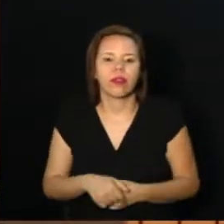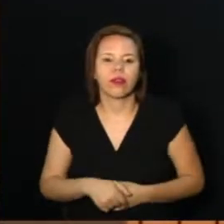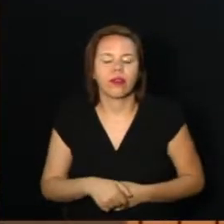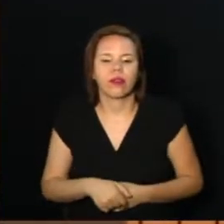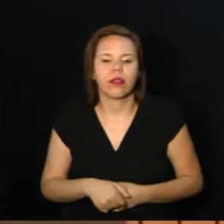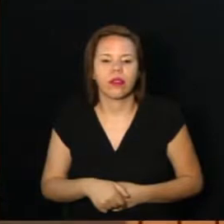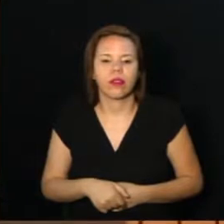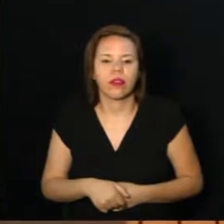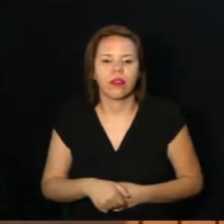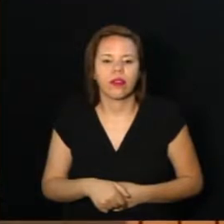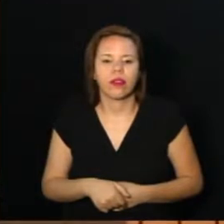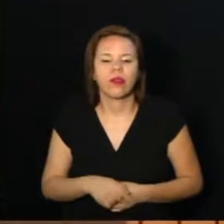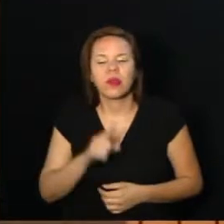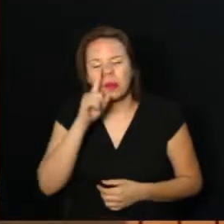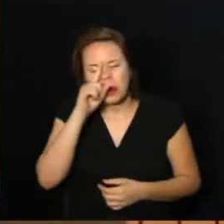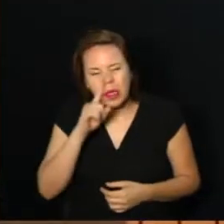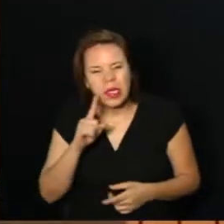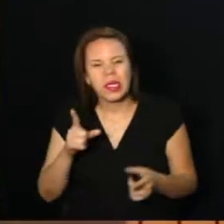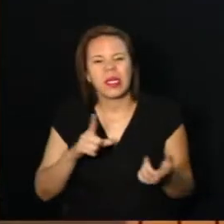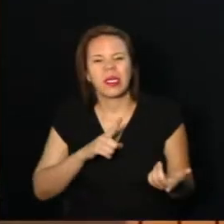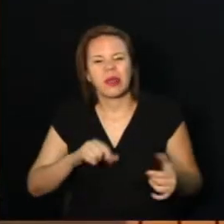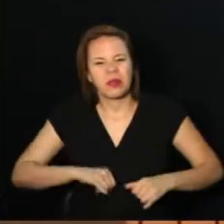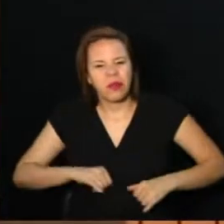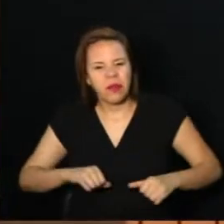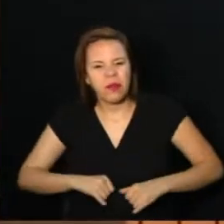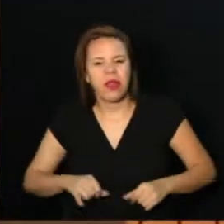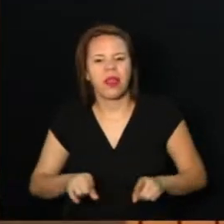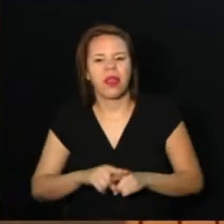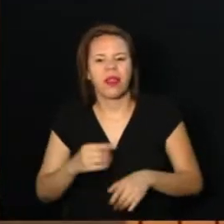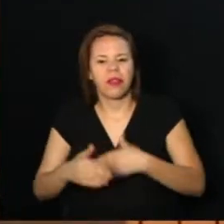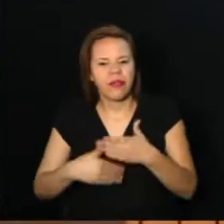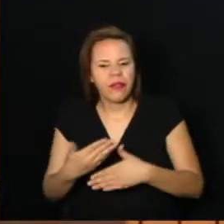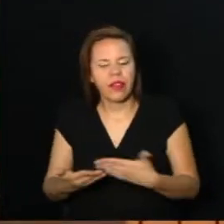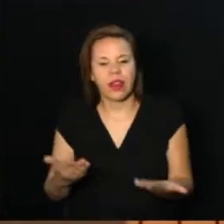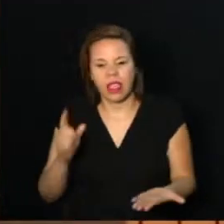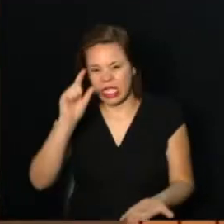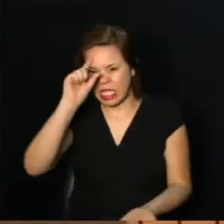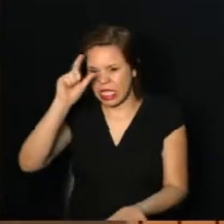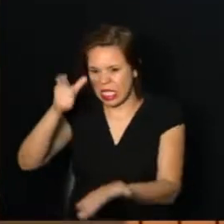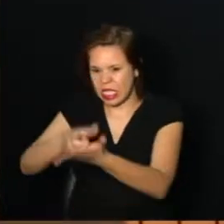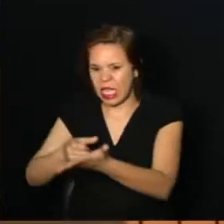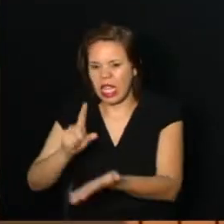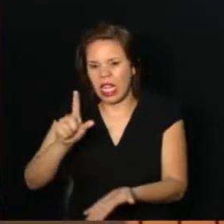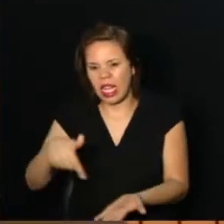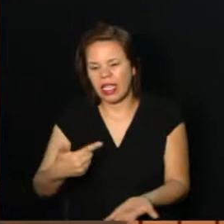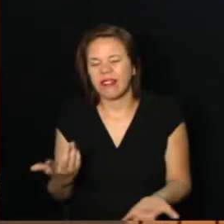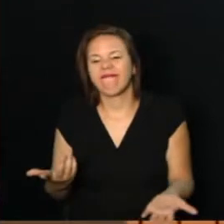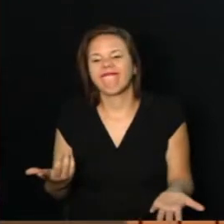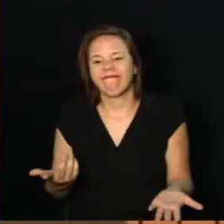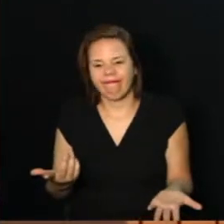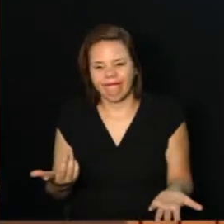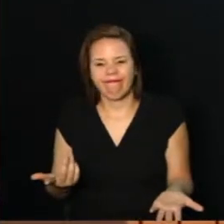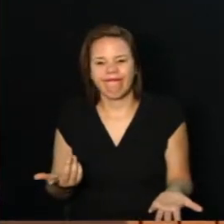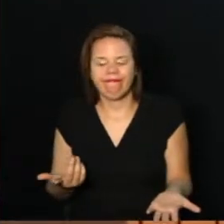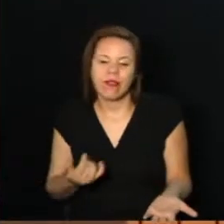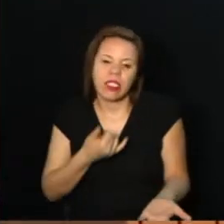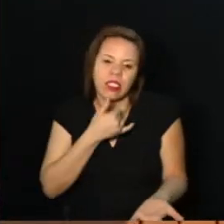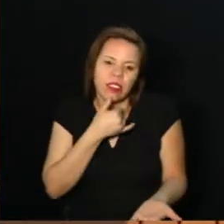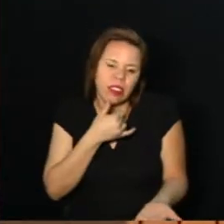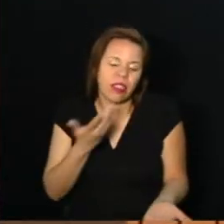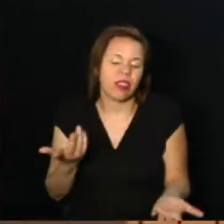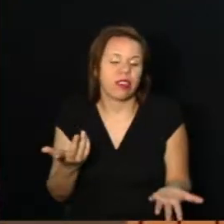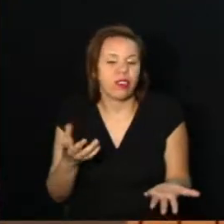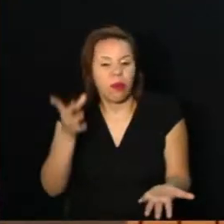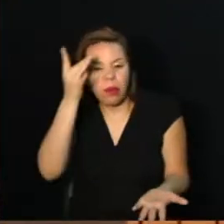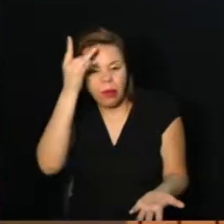as vulnerabilidades que elas estão passando hoje em dia. E a gente sabe que a dislexia é uma vulnerabilidade, não só para a